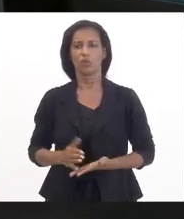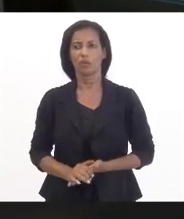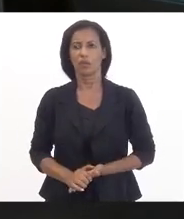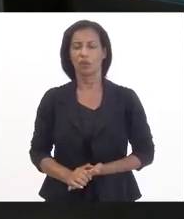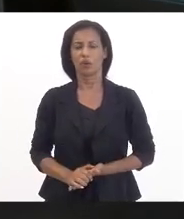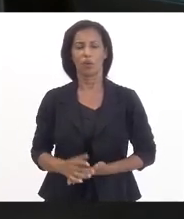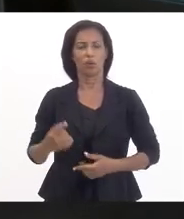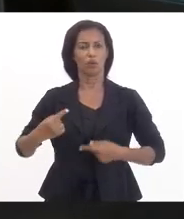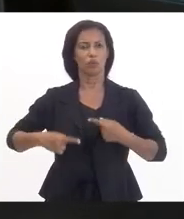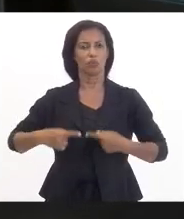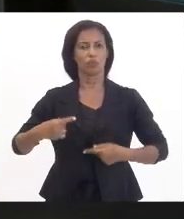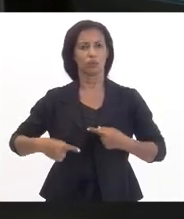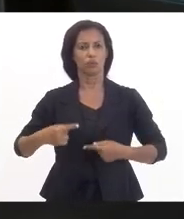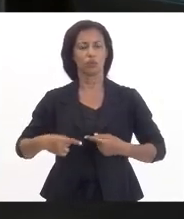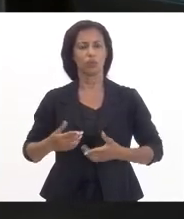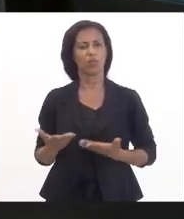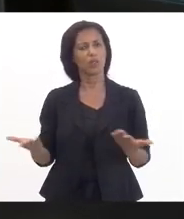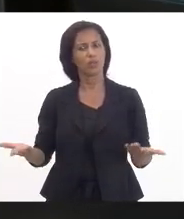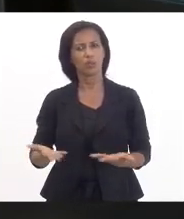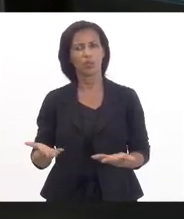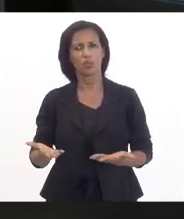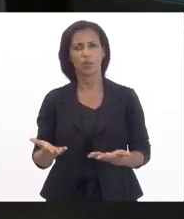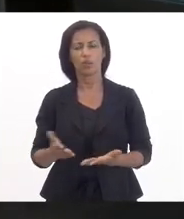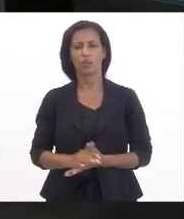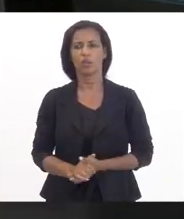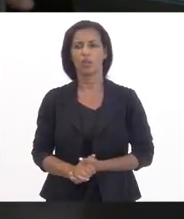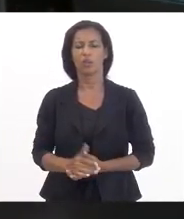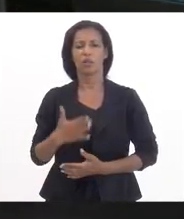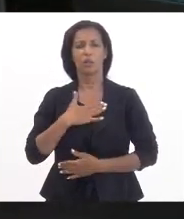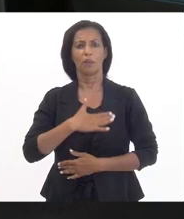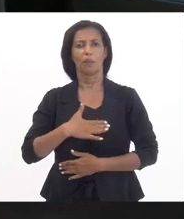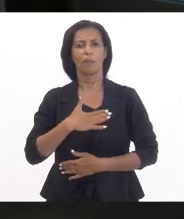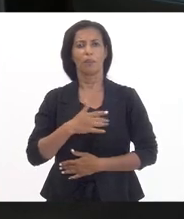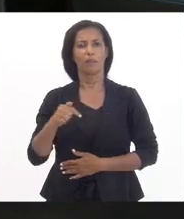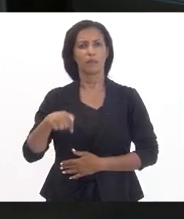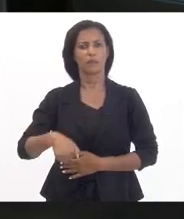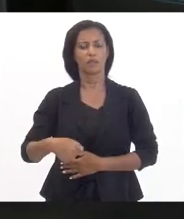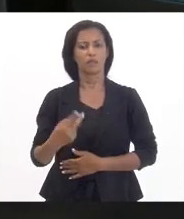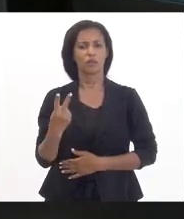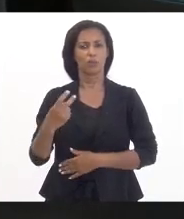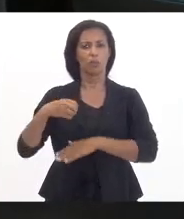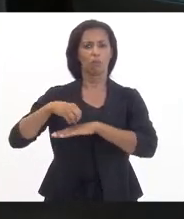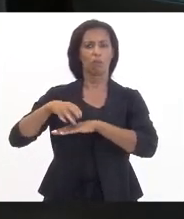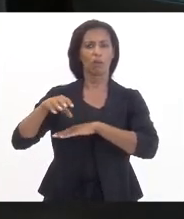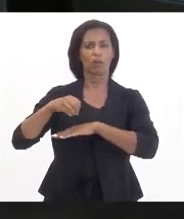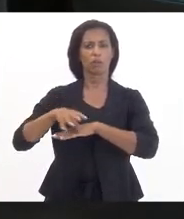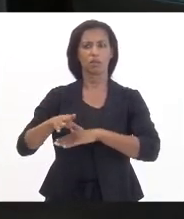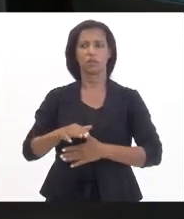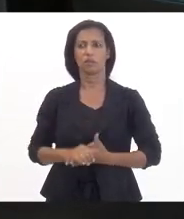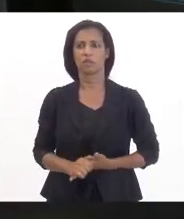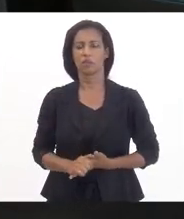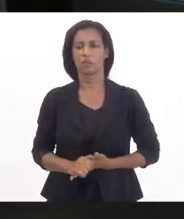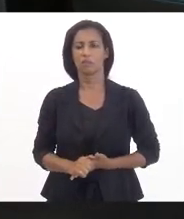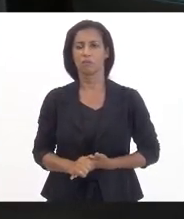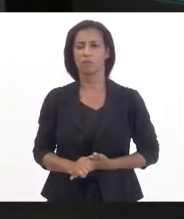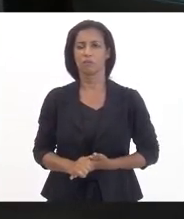como político. E hoje, vindo trazer aqui duas mensagens